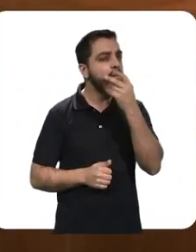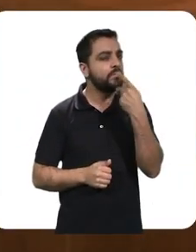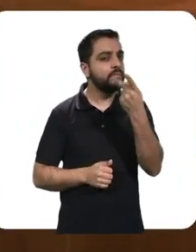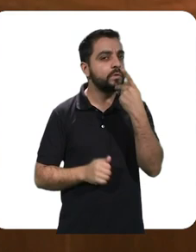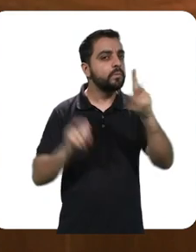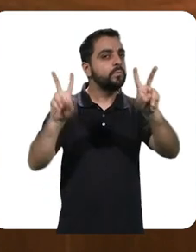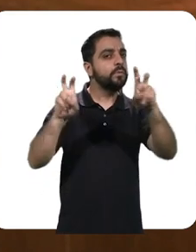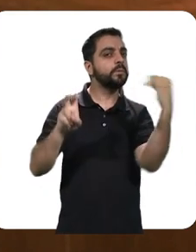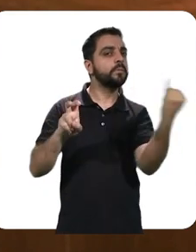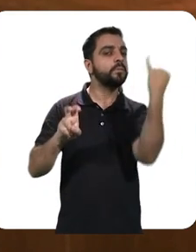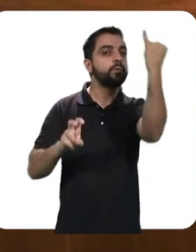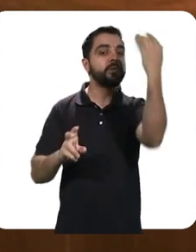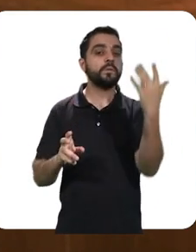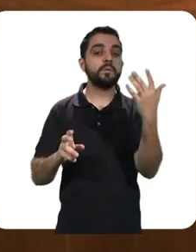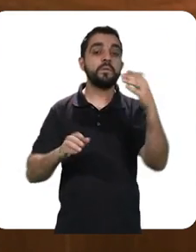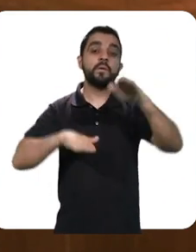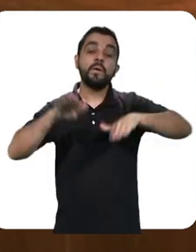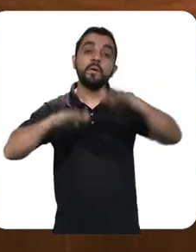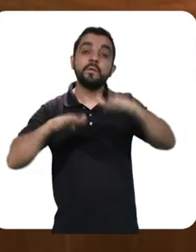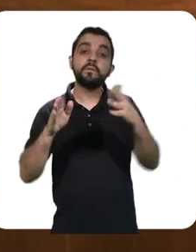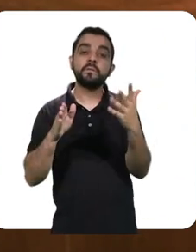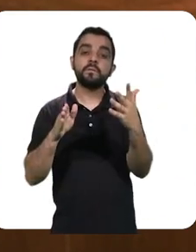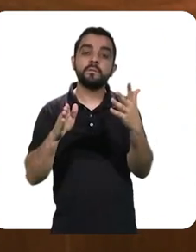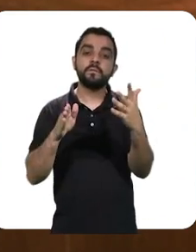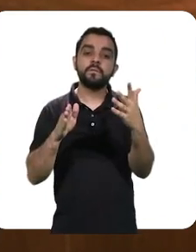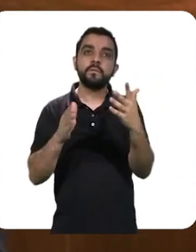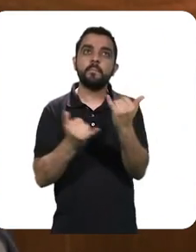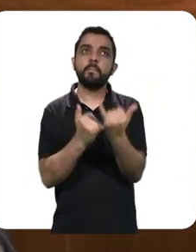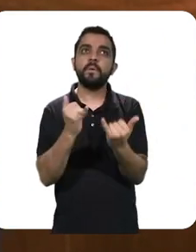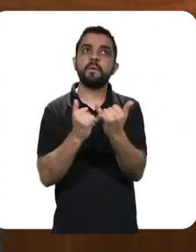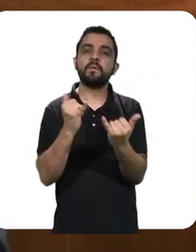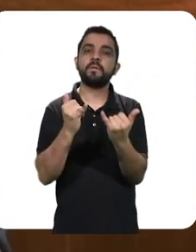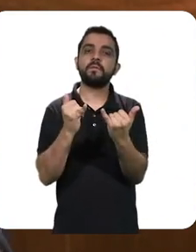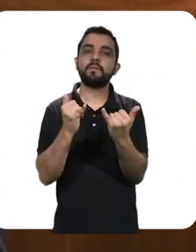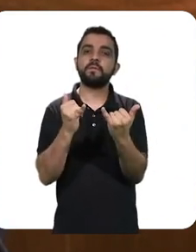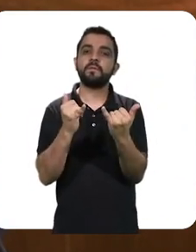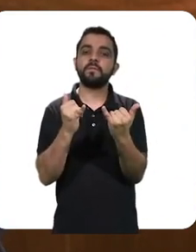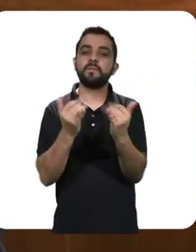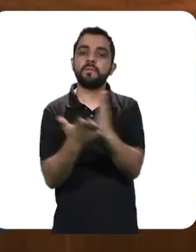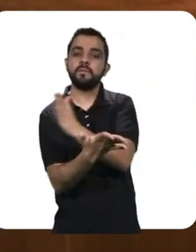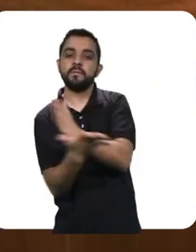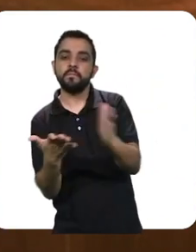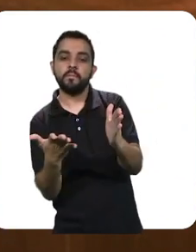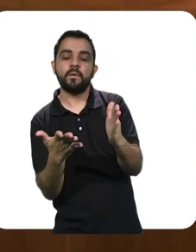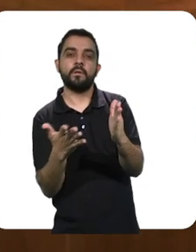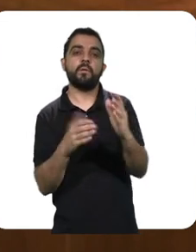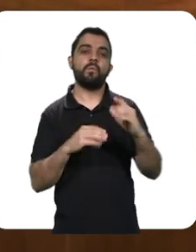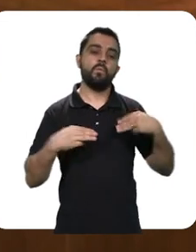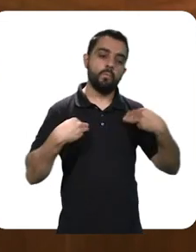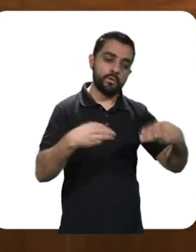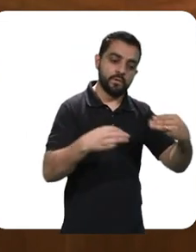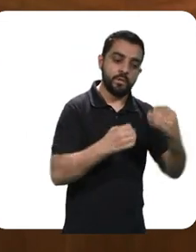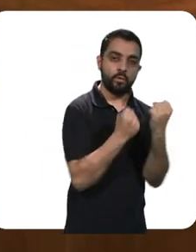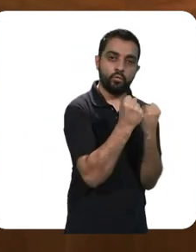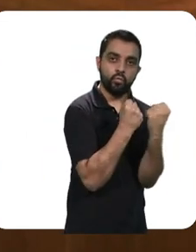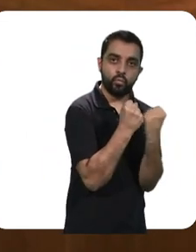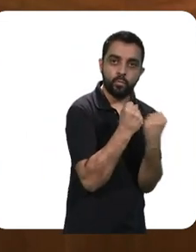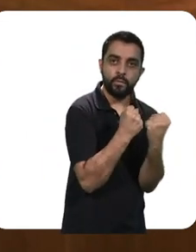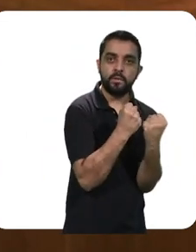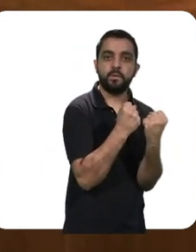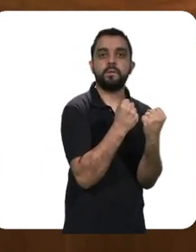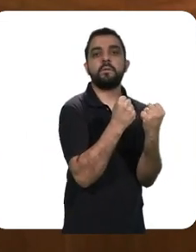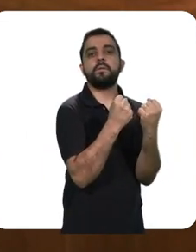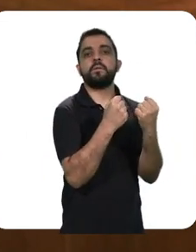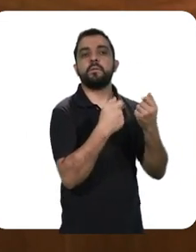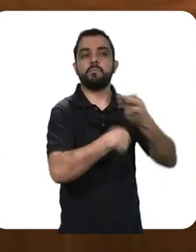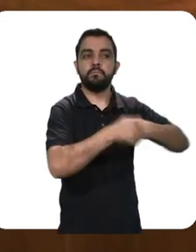tema importante, em que muitas vezes a gente tem um olhar meio separado, né? O que é Ministério da Economia e o que